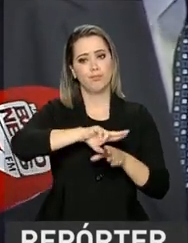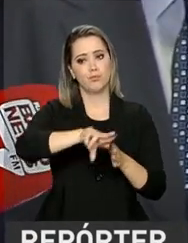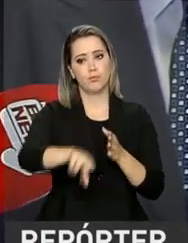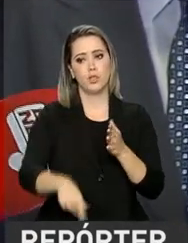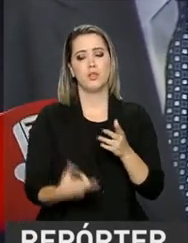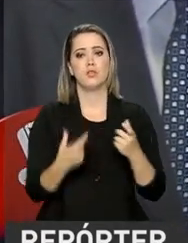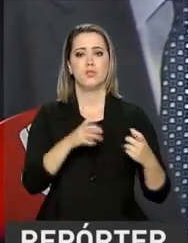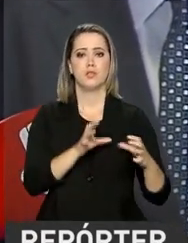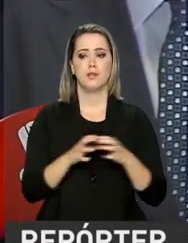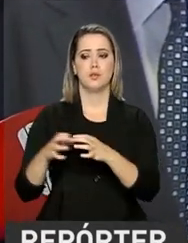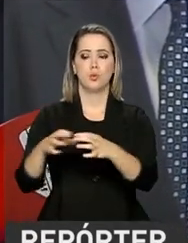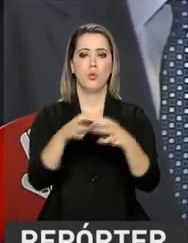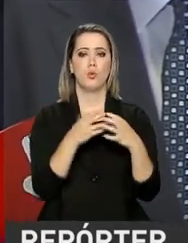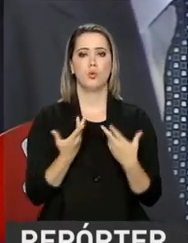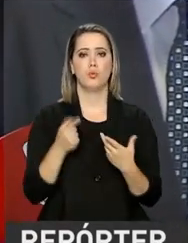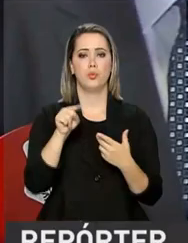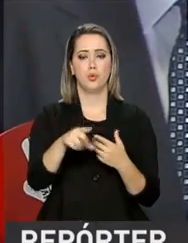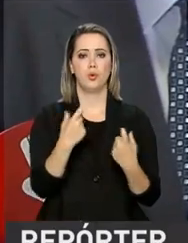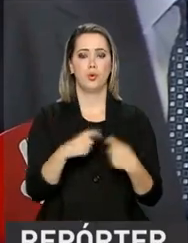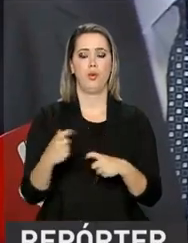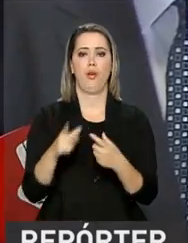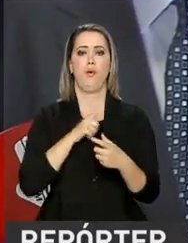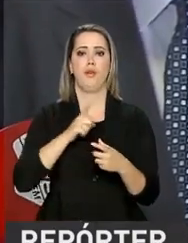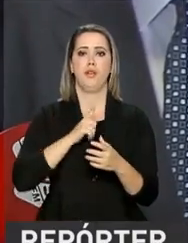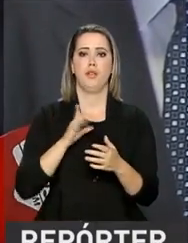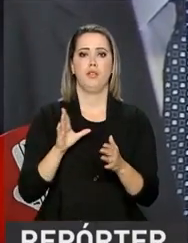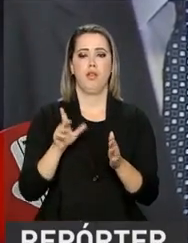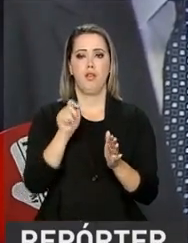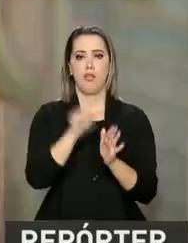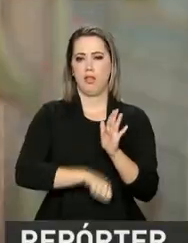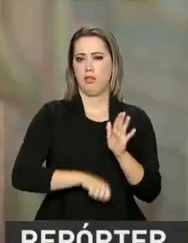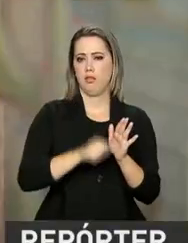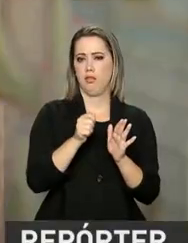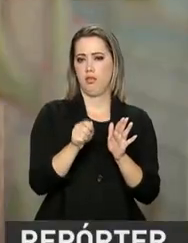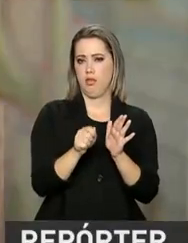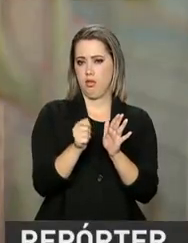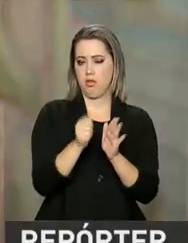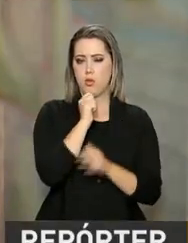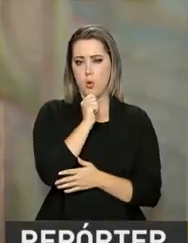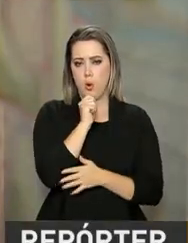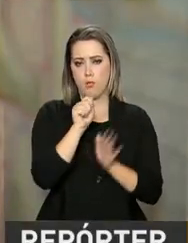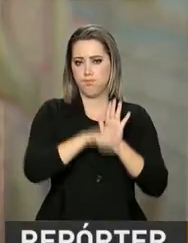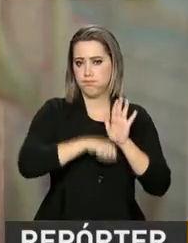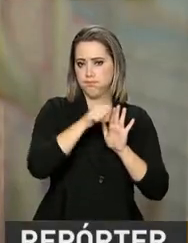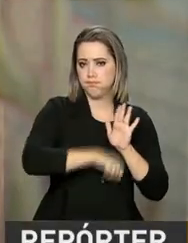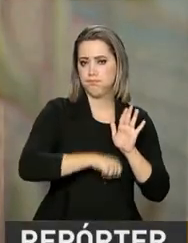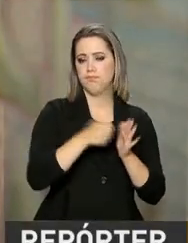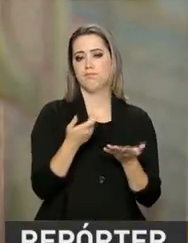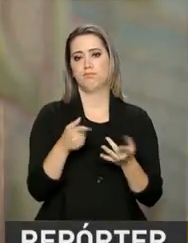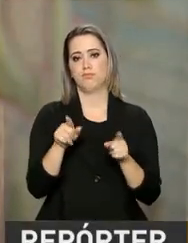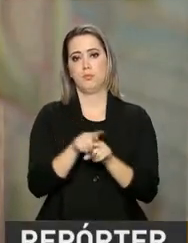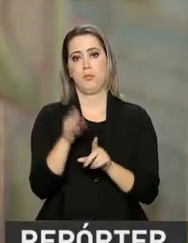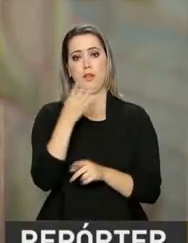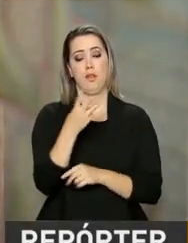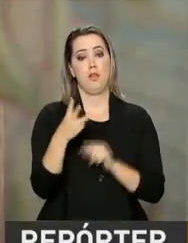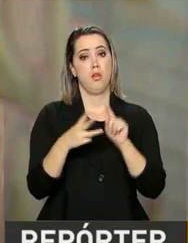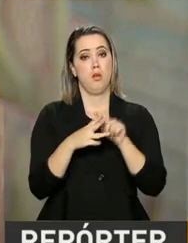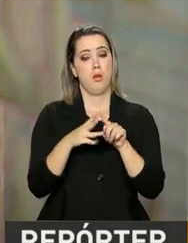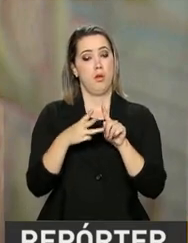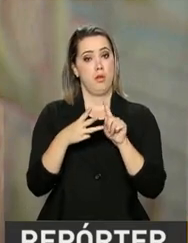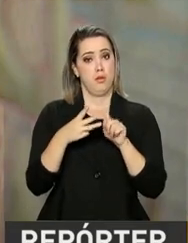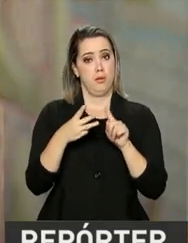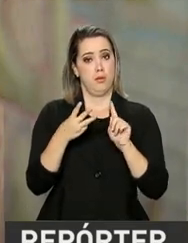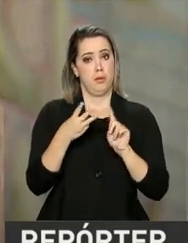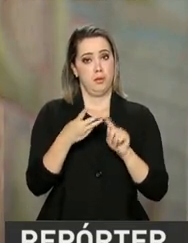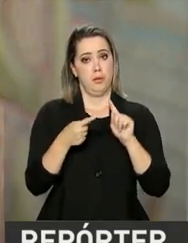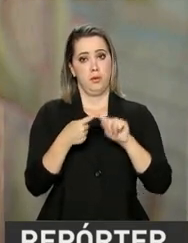ou no quase totalidade das áreas em que o tráfico domina o plano nacional de segurança pública tem três eixos a